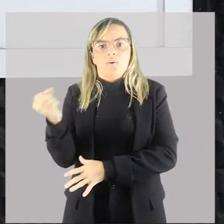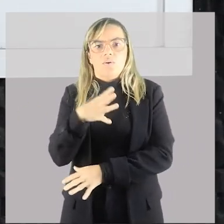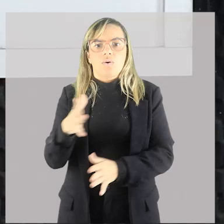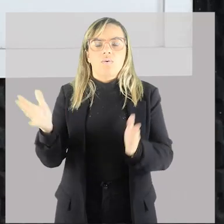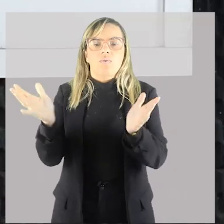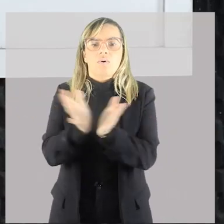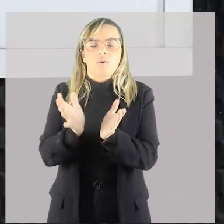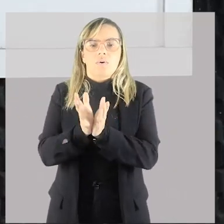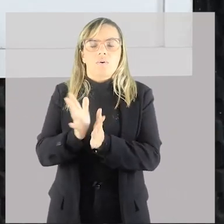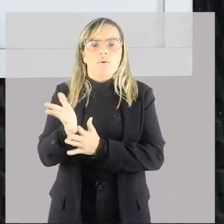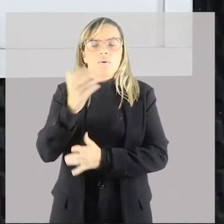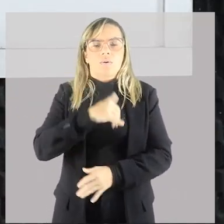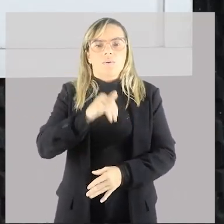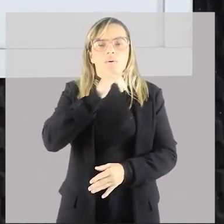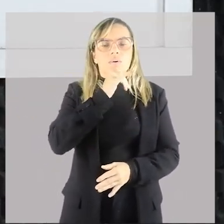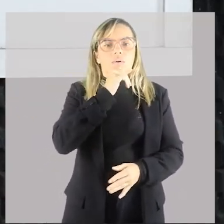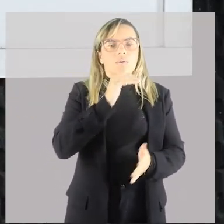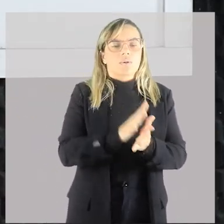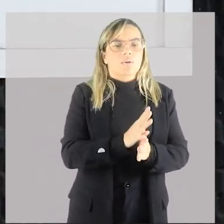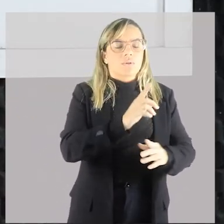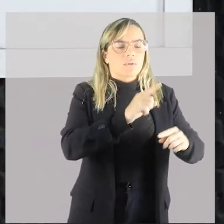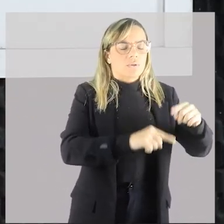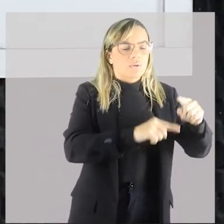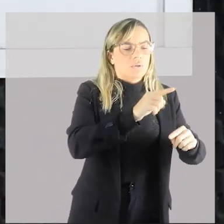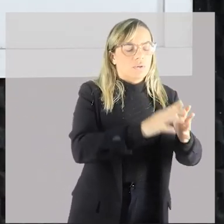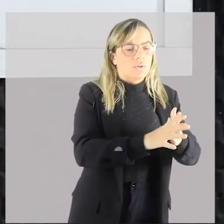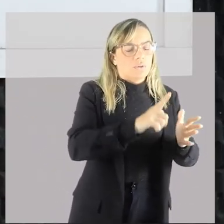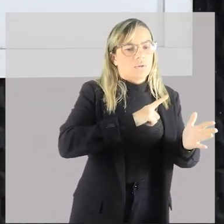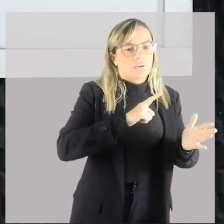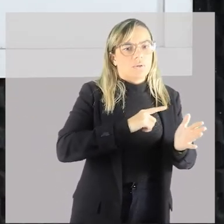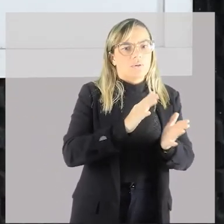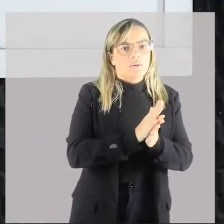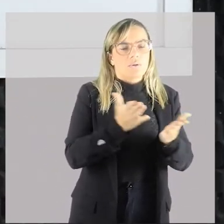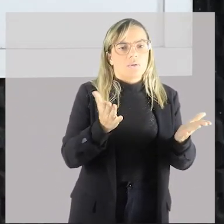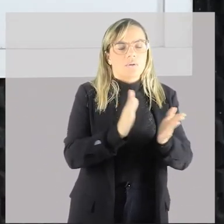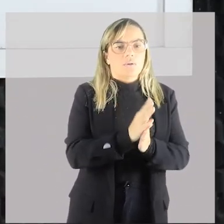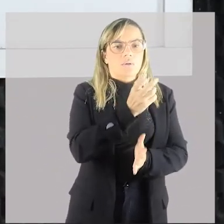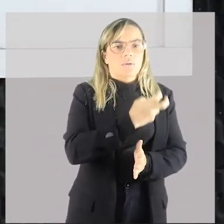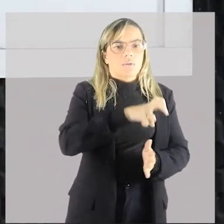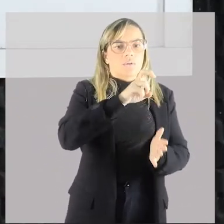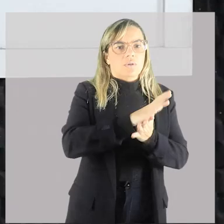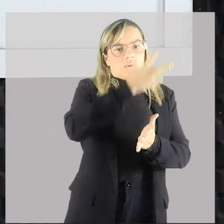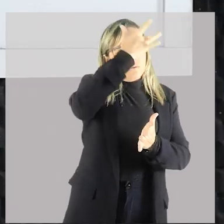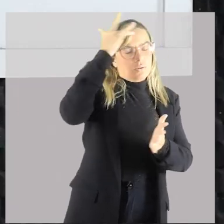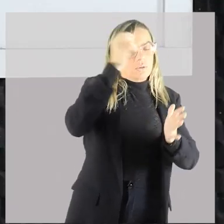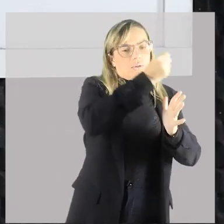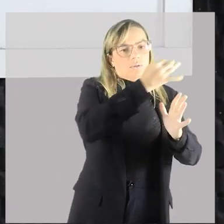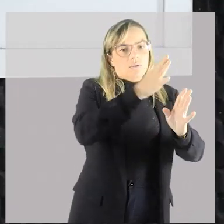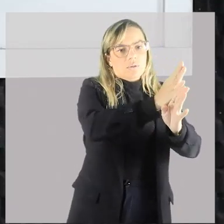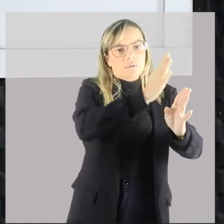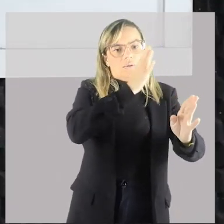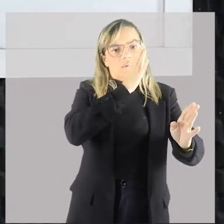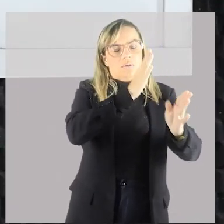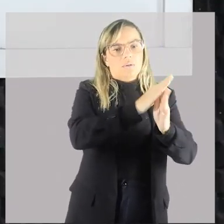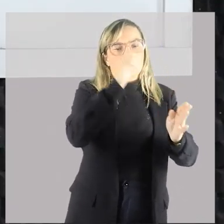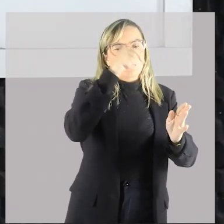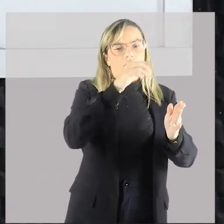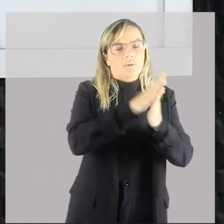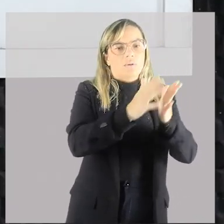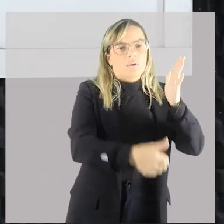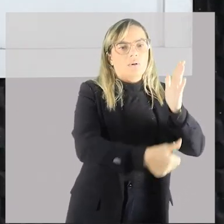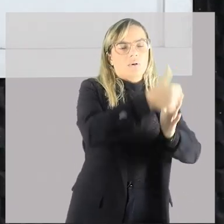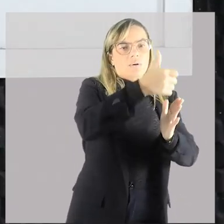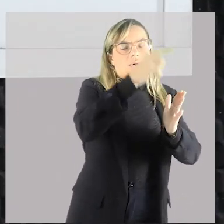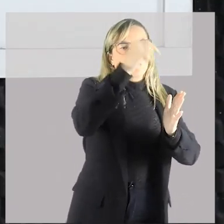tá? Então, por exemplo, se eu tiro um elemento de uma fila, eu tenho 5 pessoas na fila, eu tiro um elemento lá do